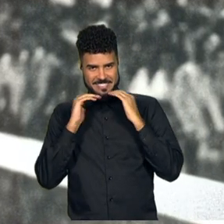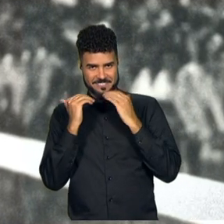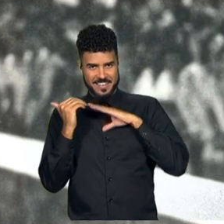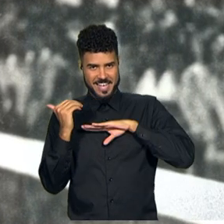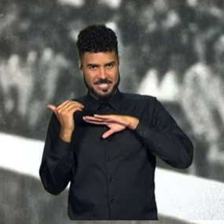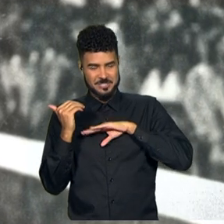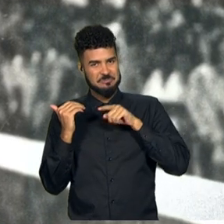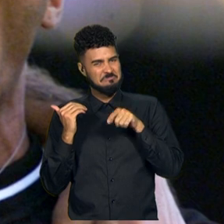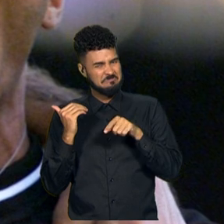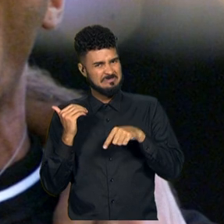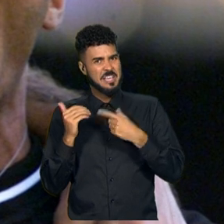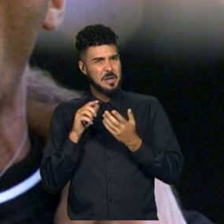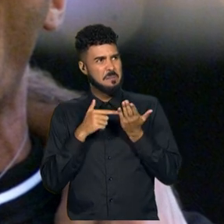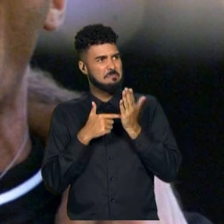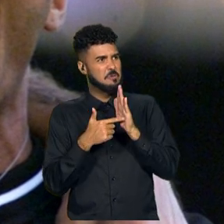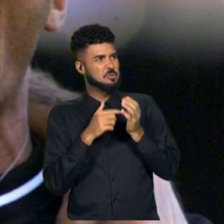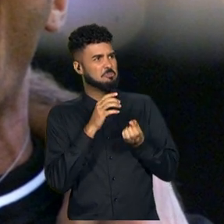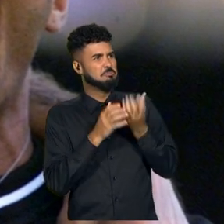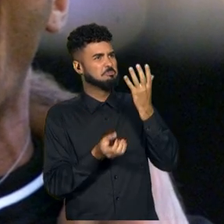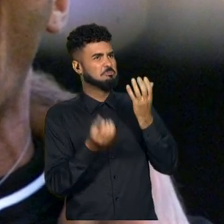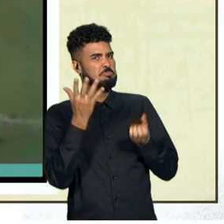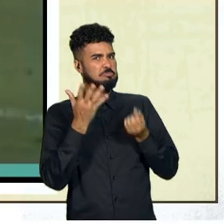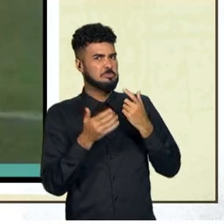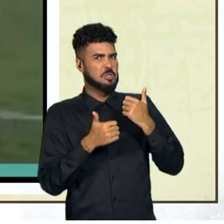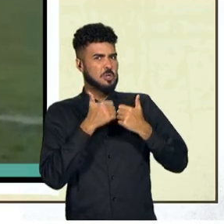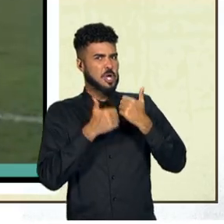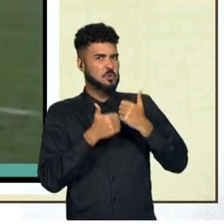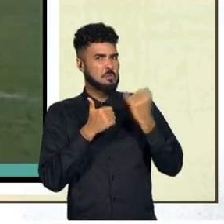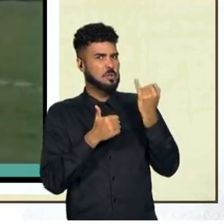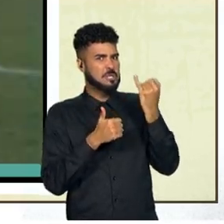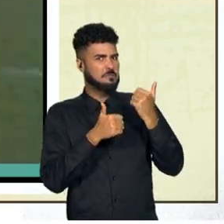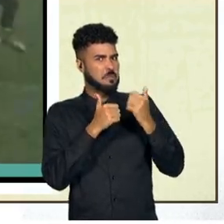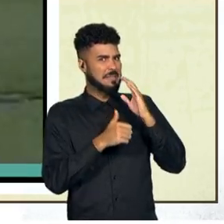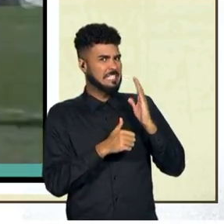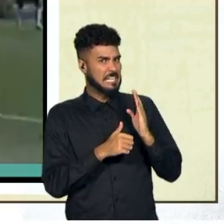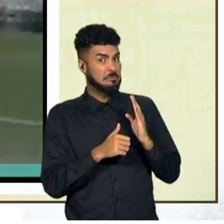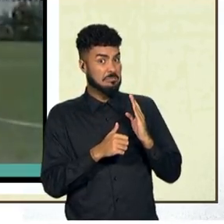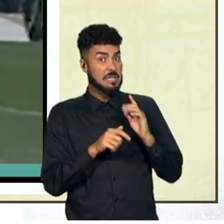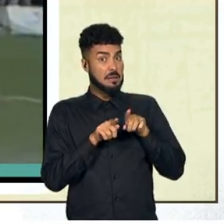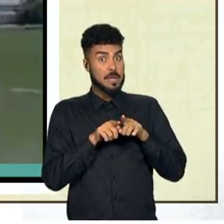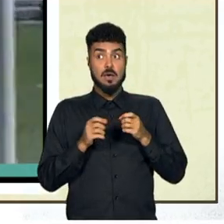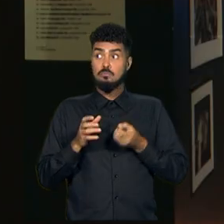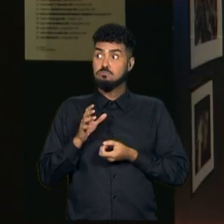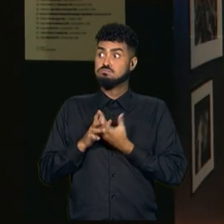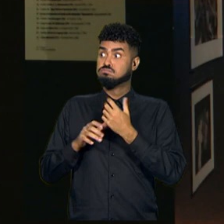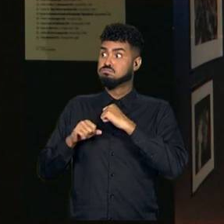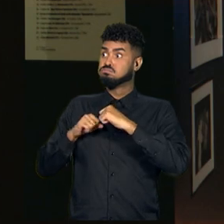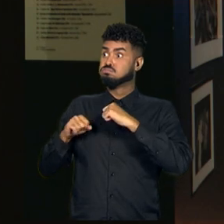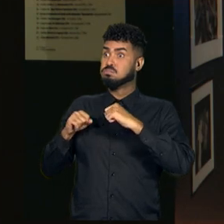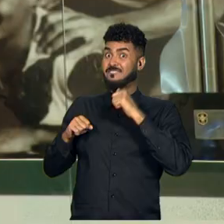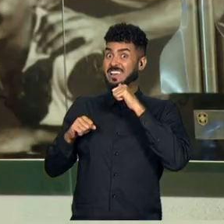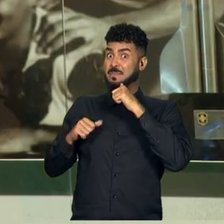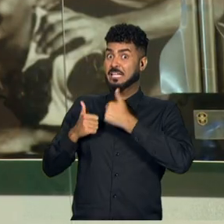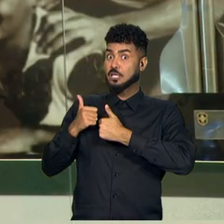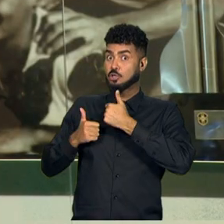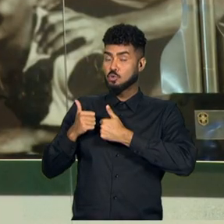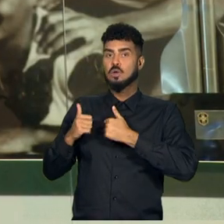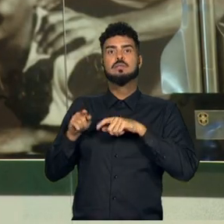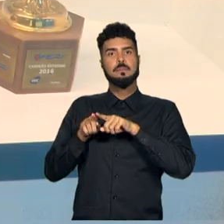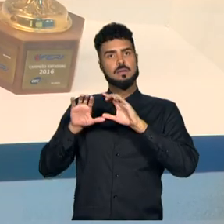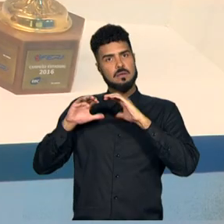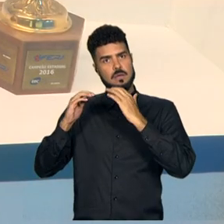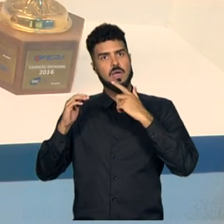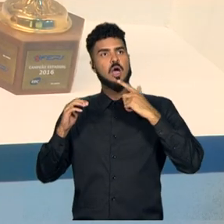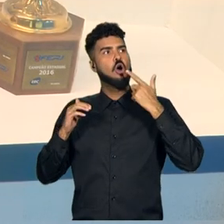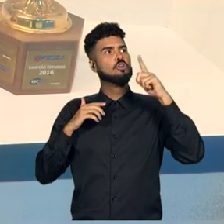jogadores importantes para o futebol brasileiro, fez despontar o futebol feminino, assim como foi palco de